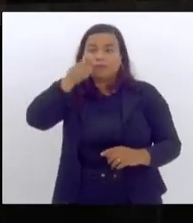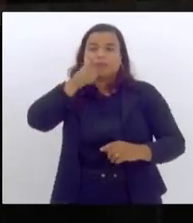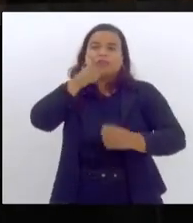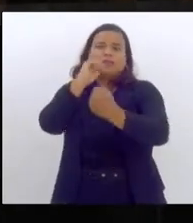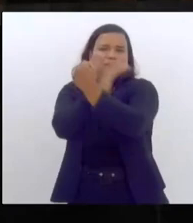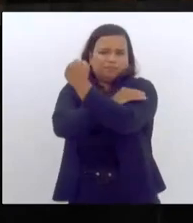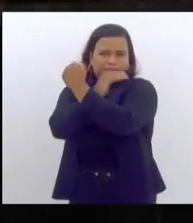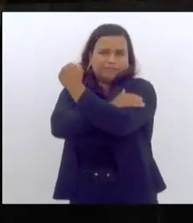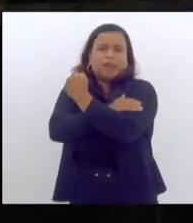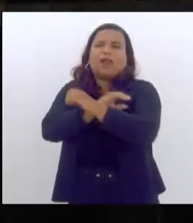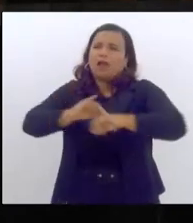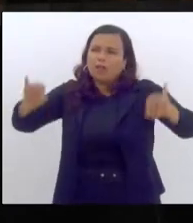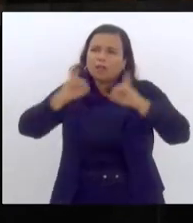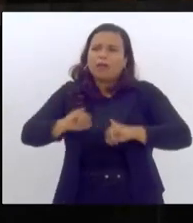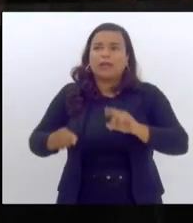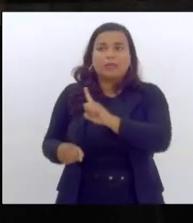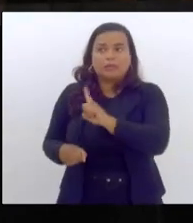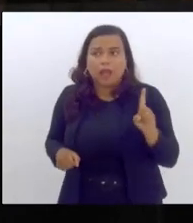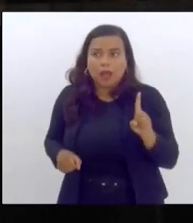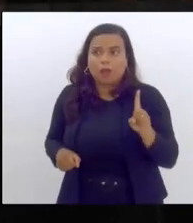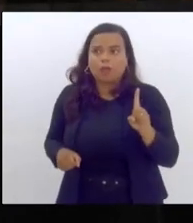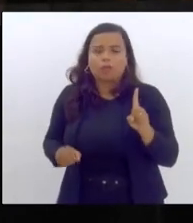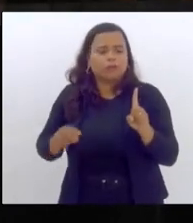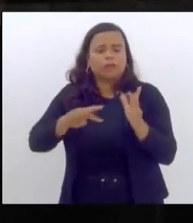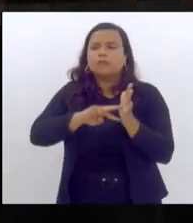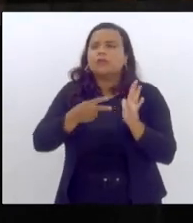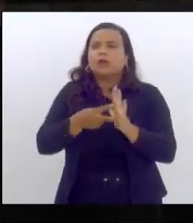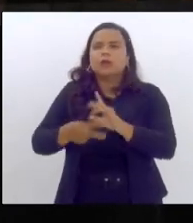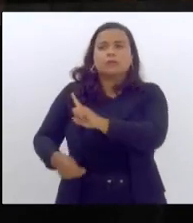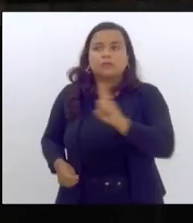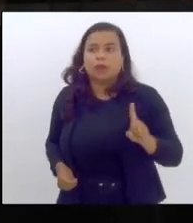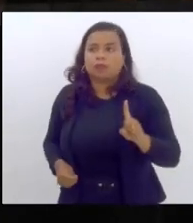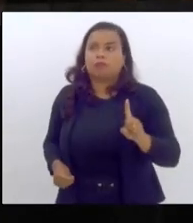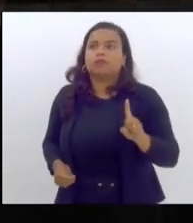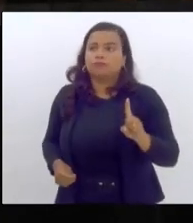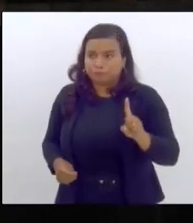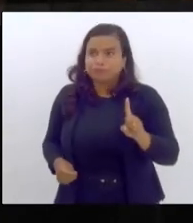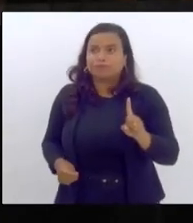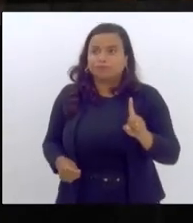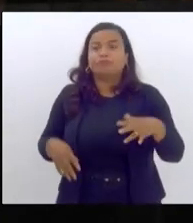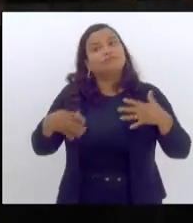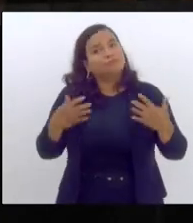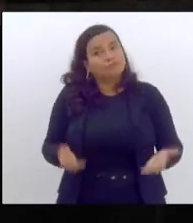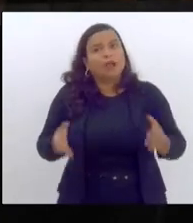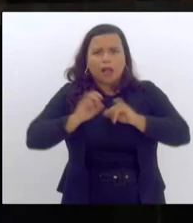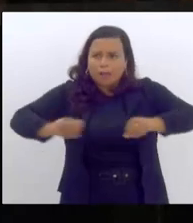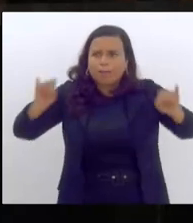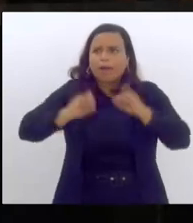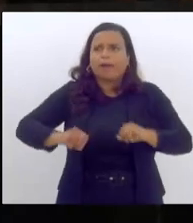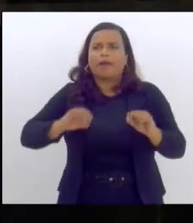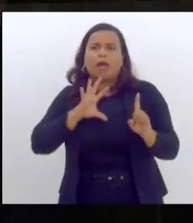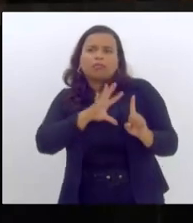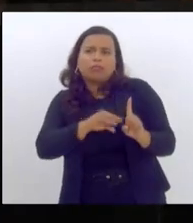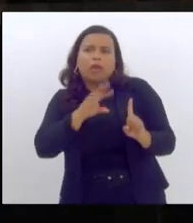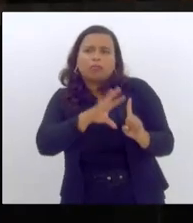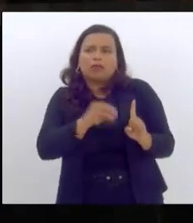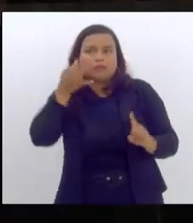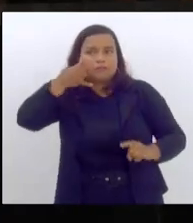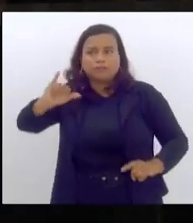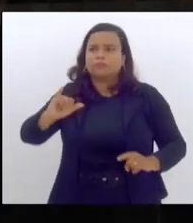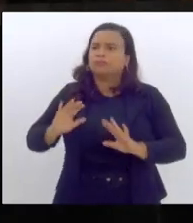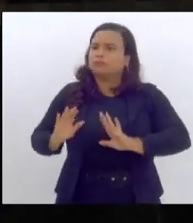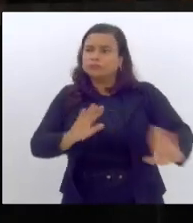super importante que a gente continue nas ruas com essa campanha para o assédio sexual não ser